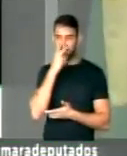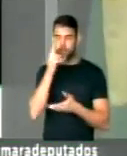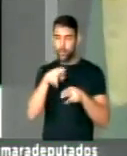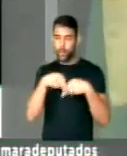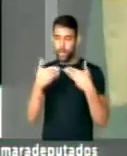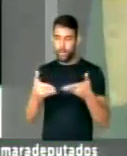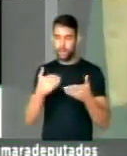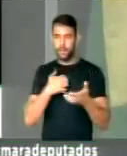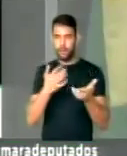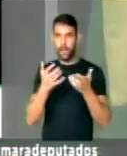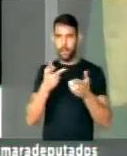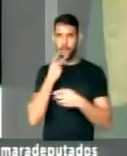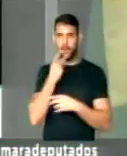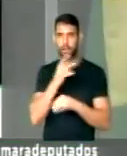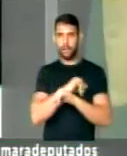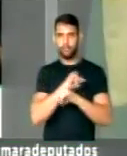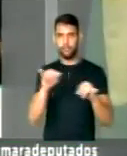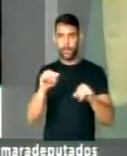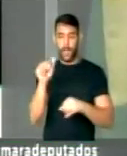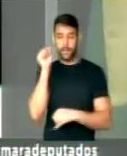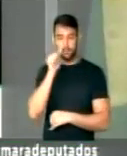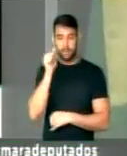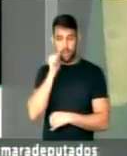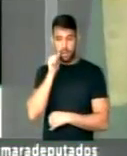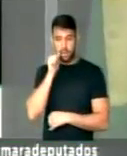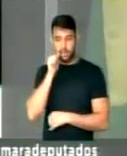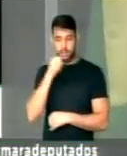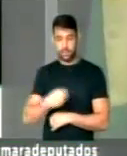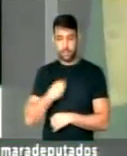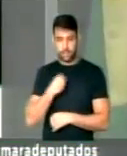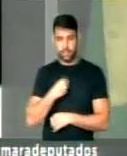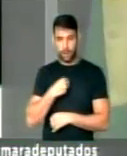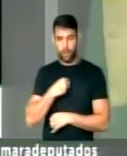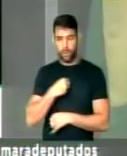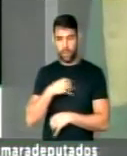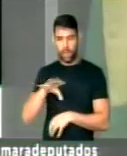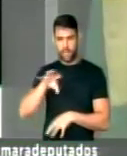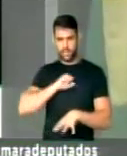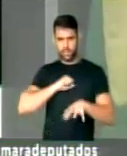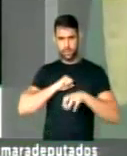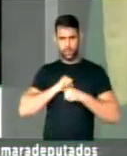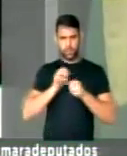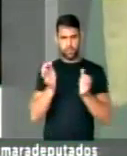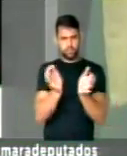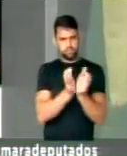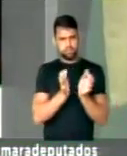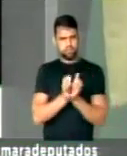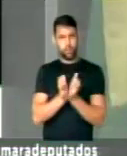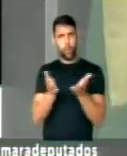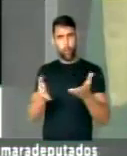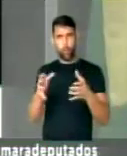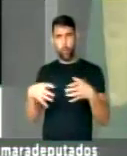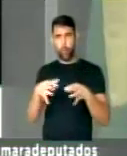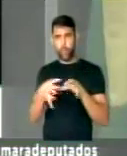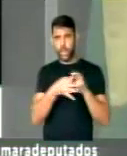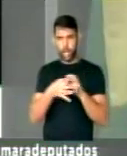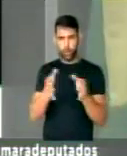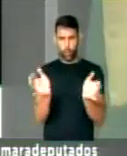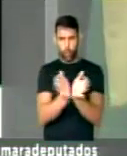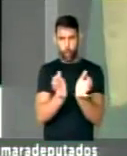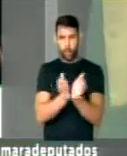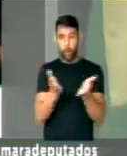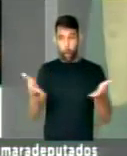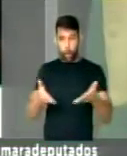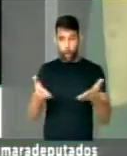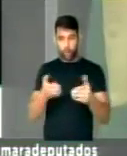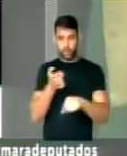isso eu quero dizer, as mulheres que estão encabeçando um grande movimento hoje